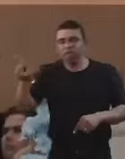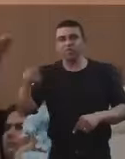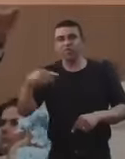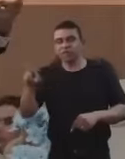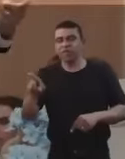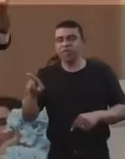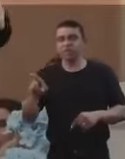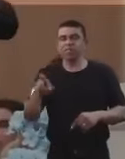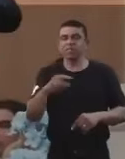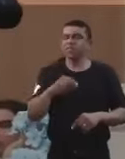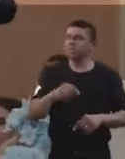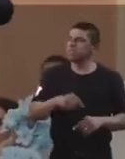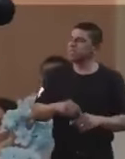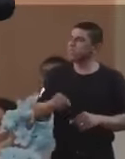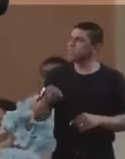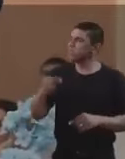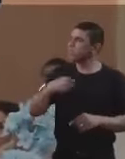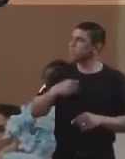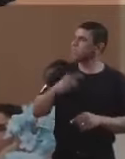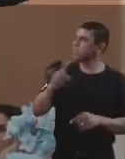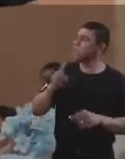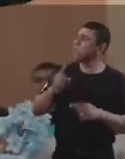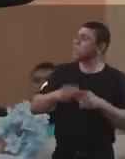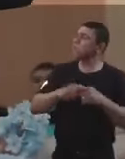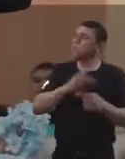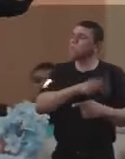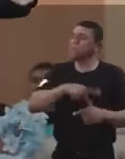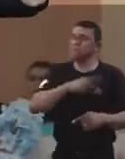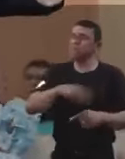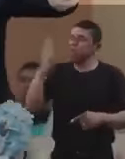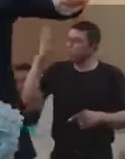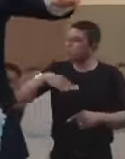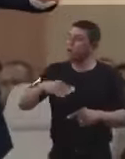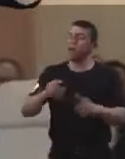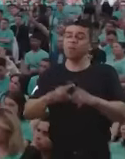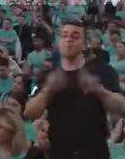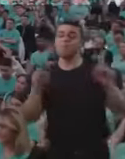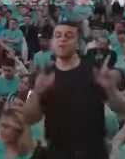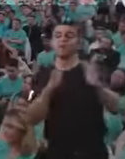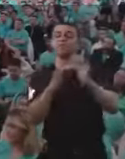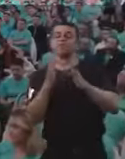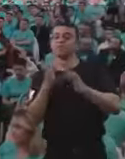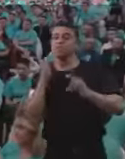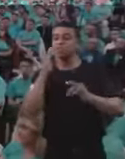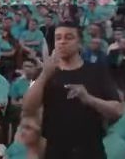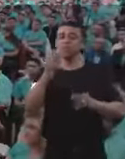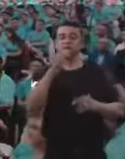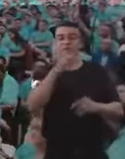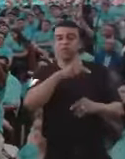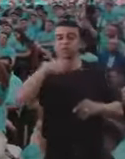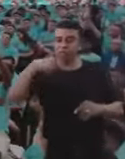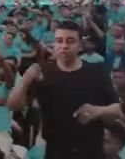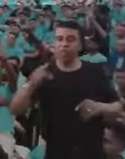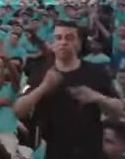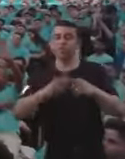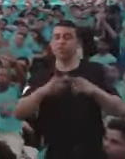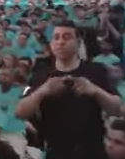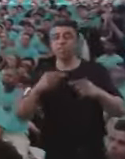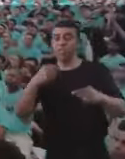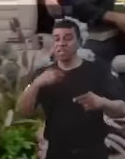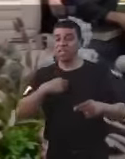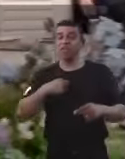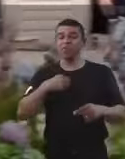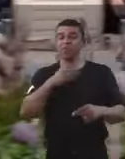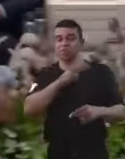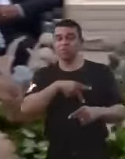diz: levanta e vai, porque para mim ele é um vaso escolhido. Ah, se prepare para dar um glória lindo. Aí